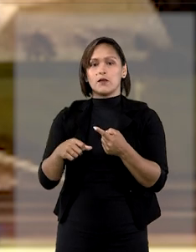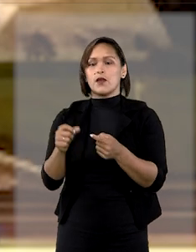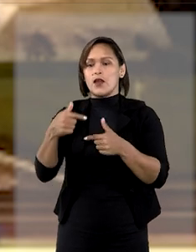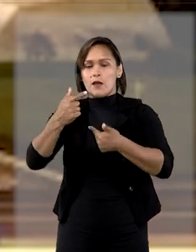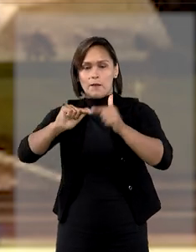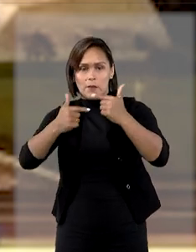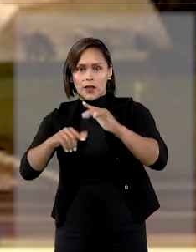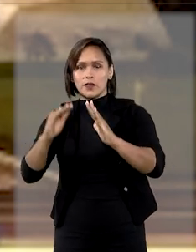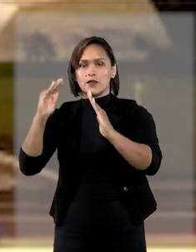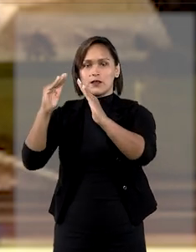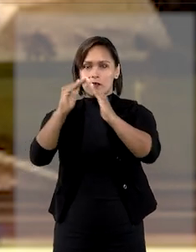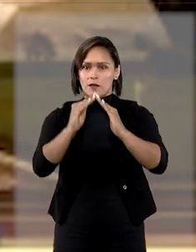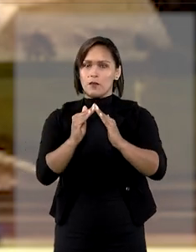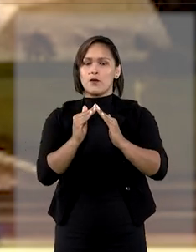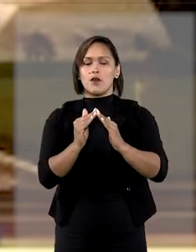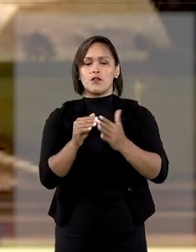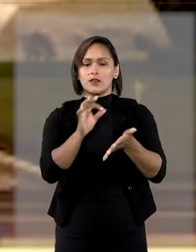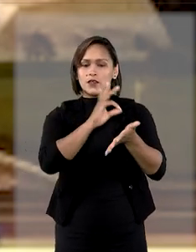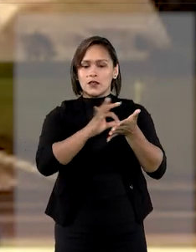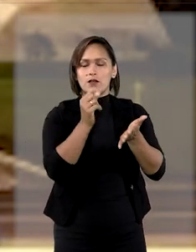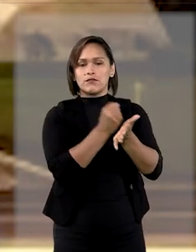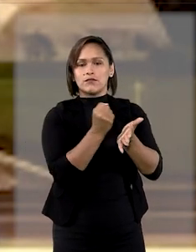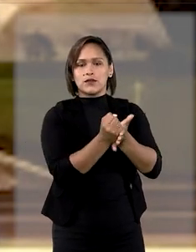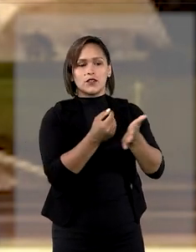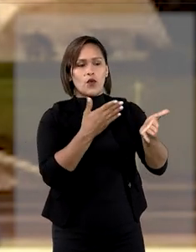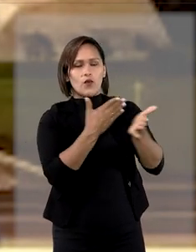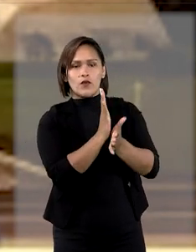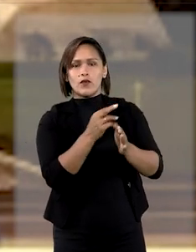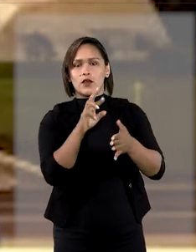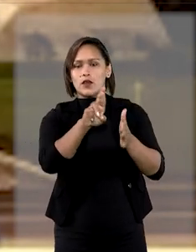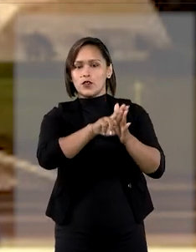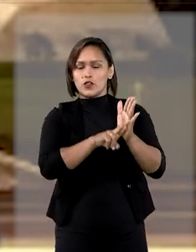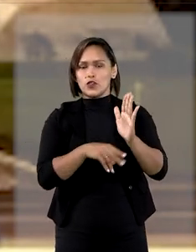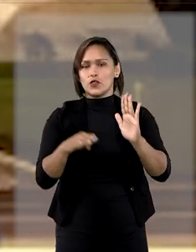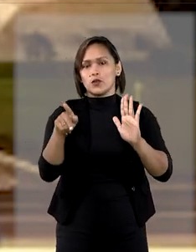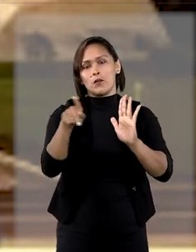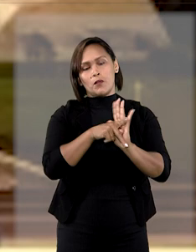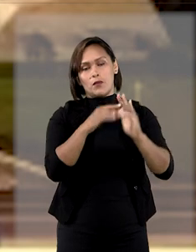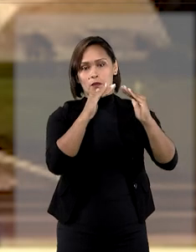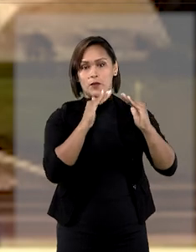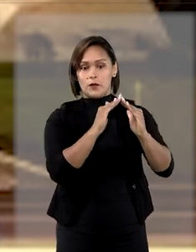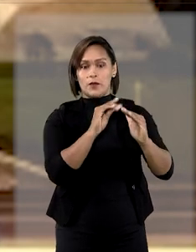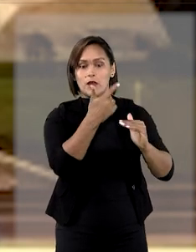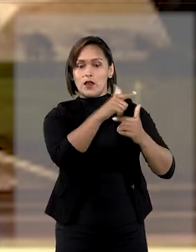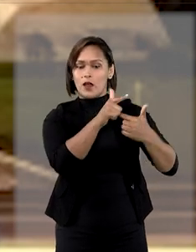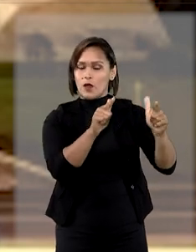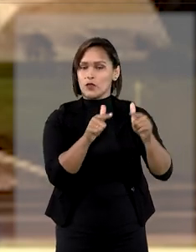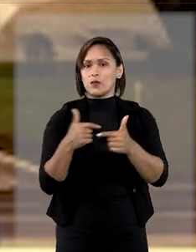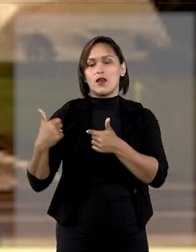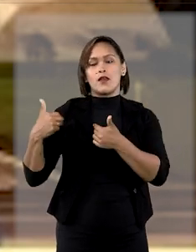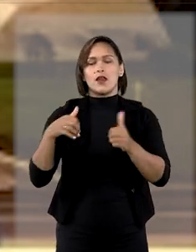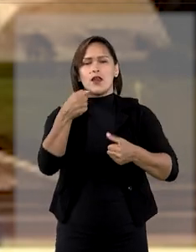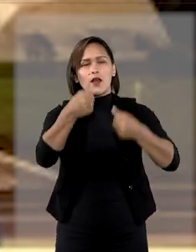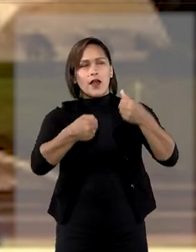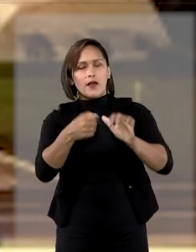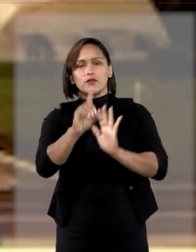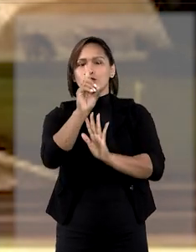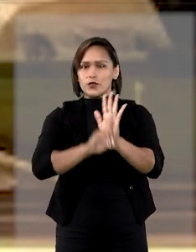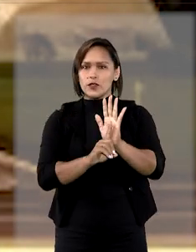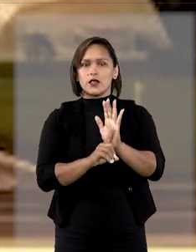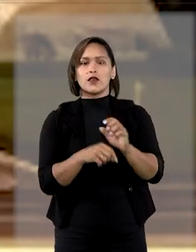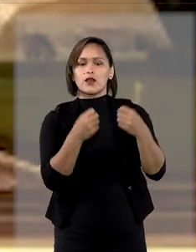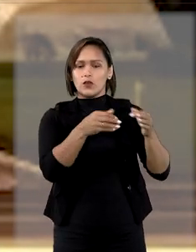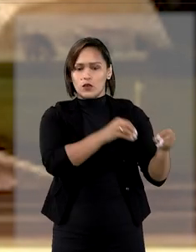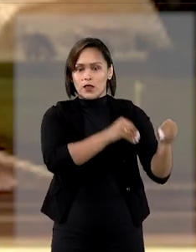bens imóveis, será na efetiva transcrição realizada no registro imobiliário. E em relação aos bens móveis ou direitos,